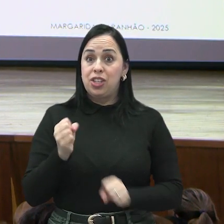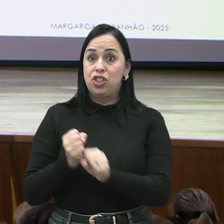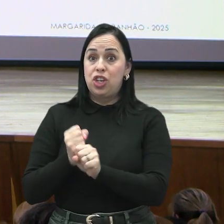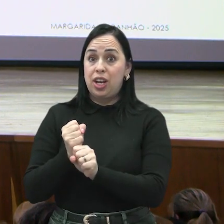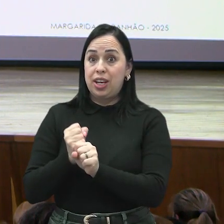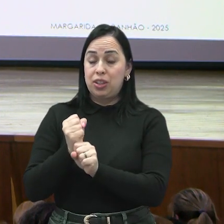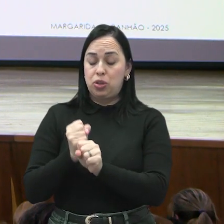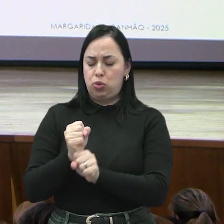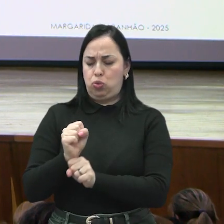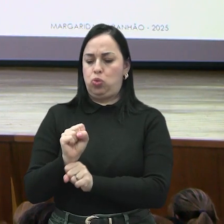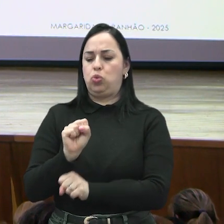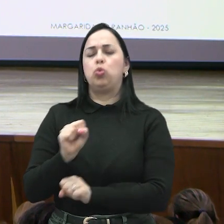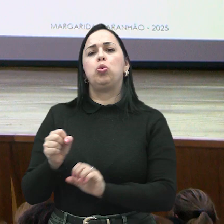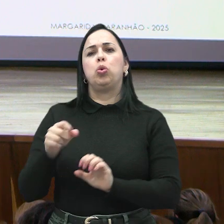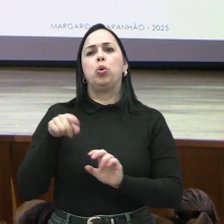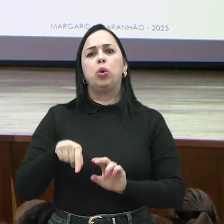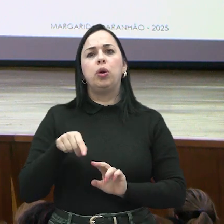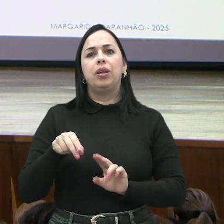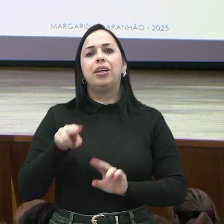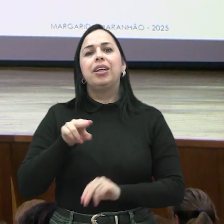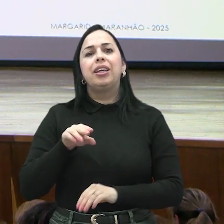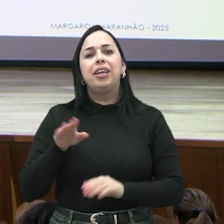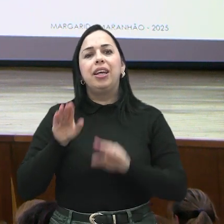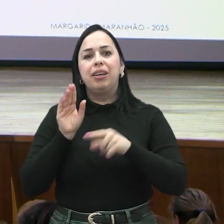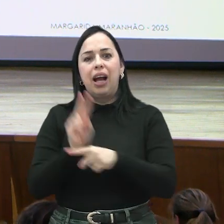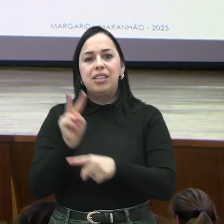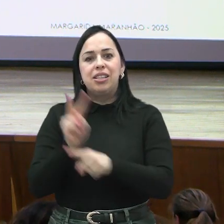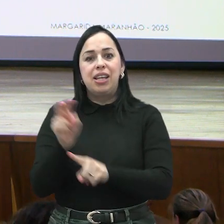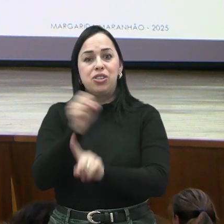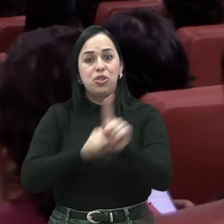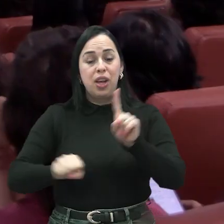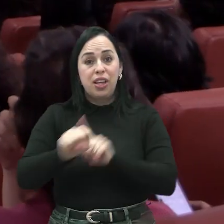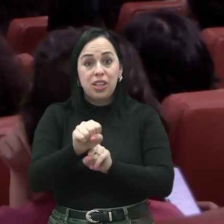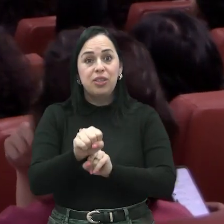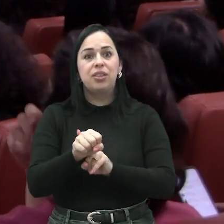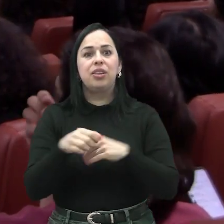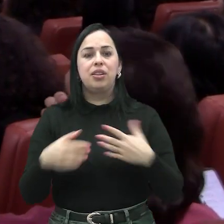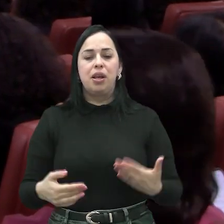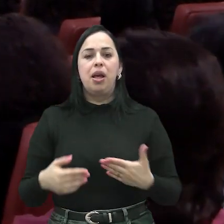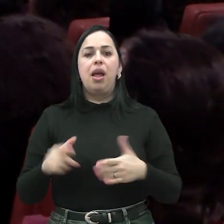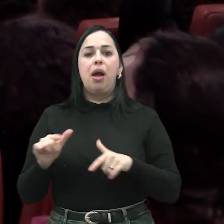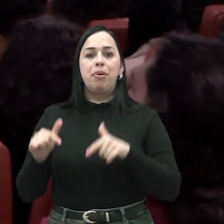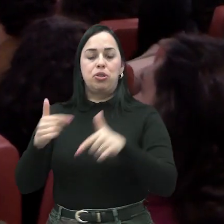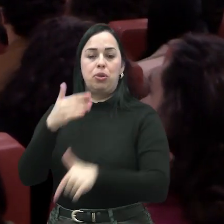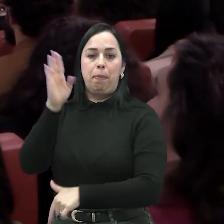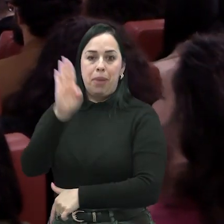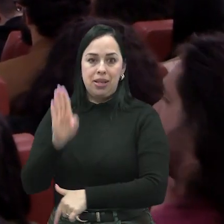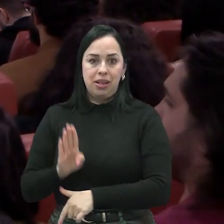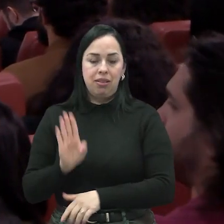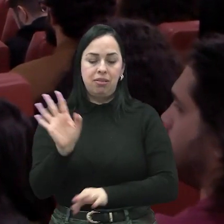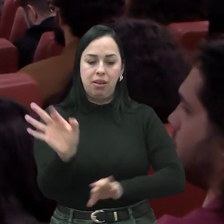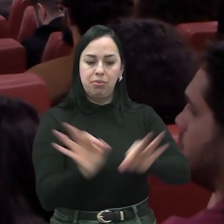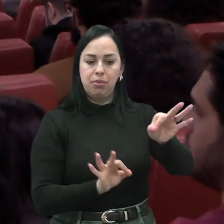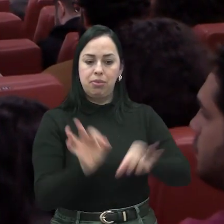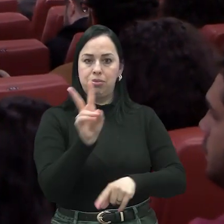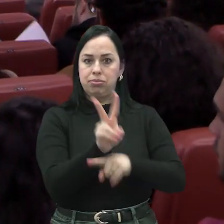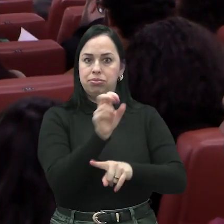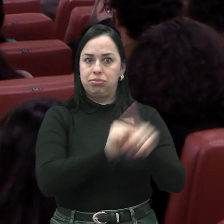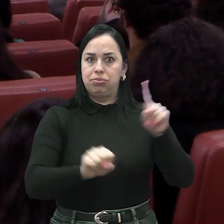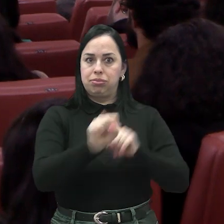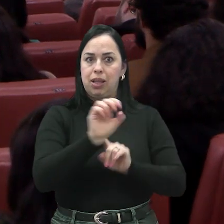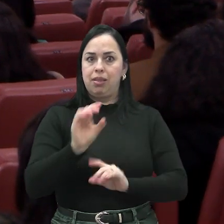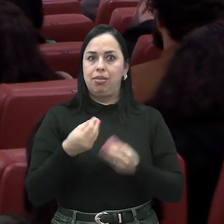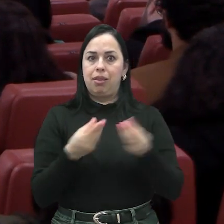20 anos do SUAS, o Sistema Único de Assistência Social. Política brasileira que organiza a assistência